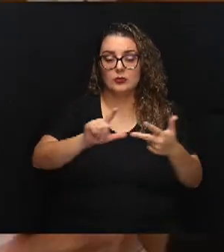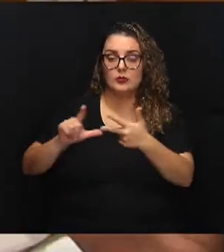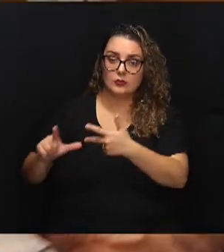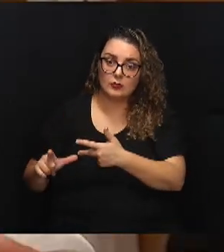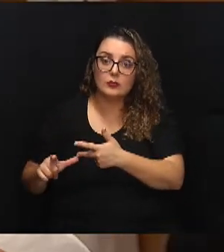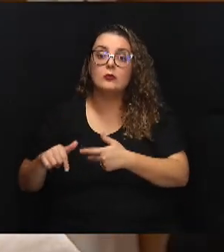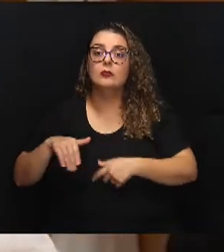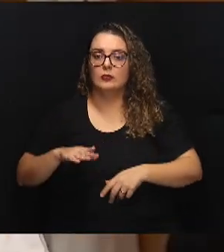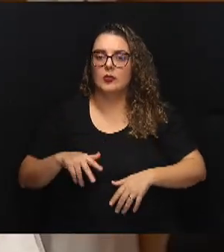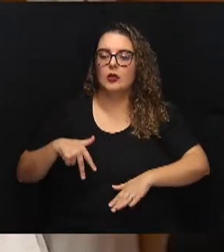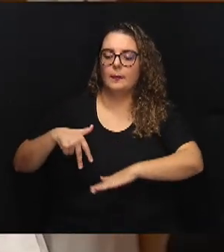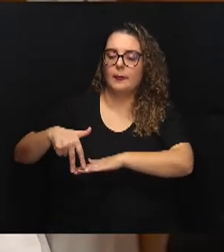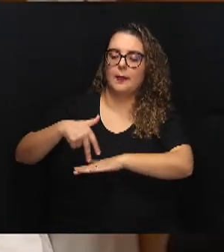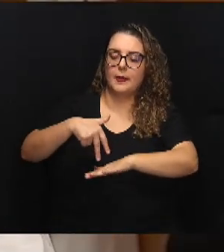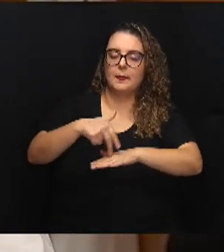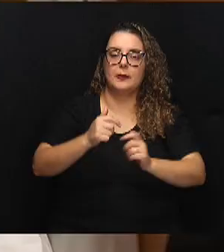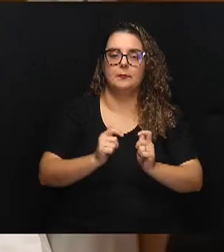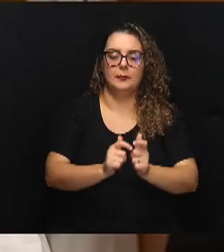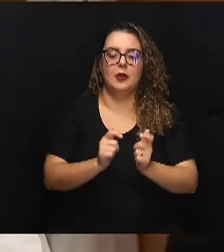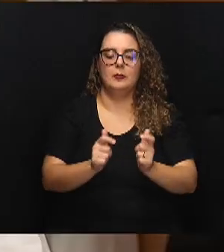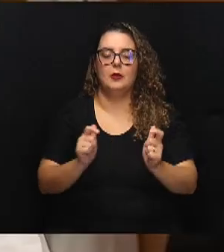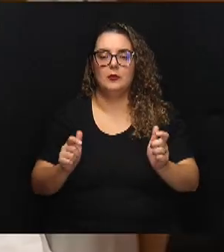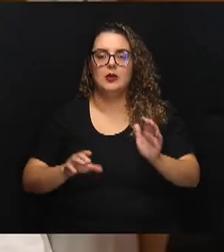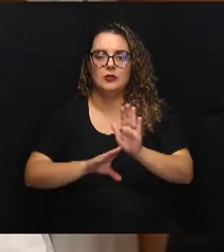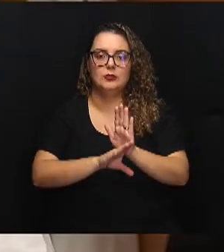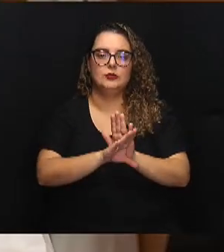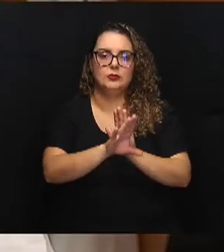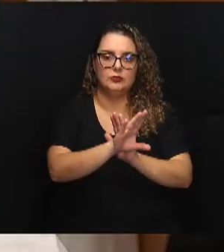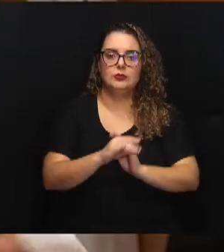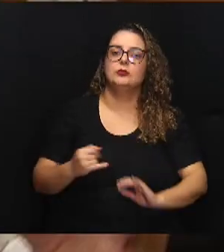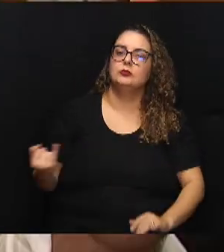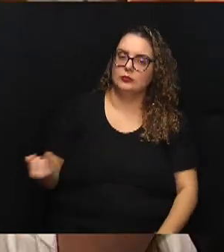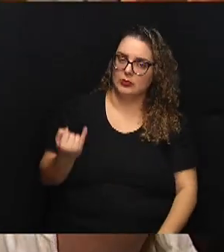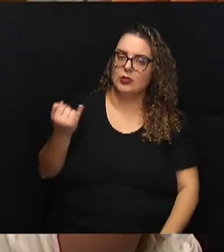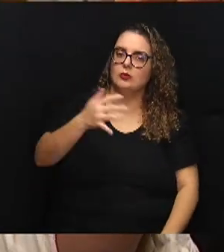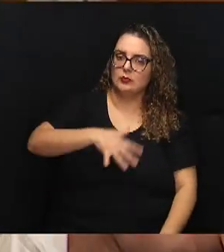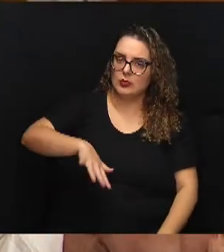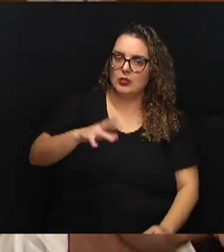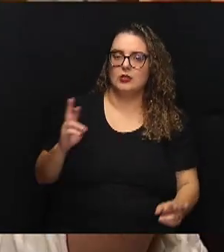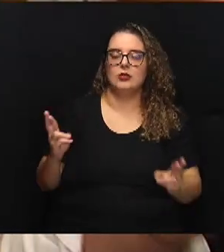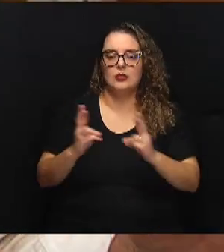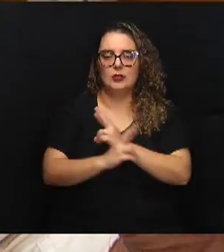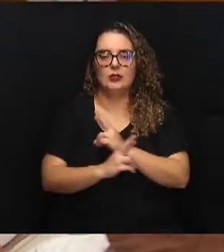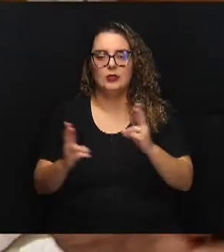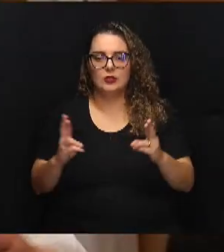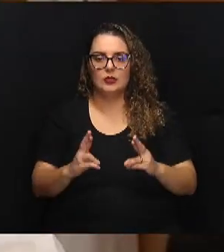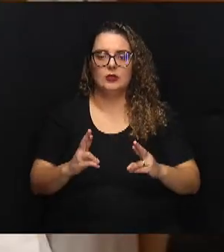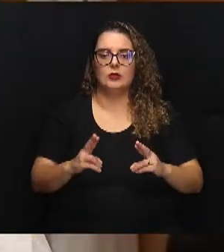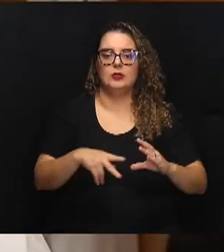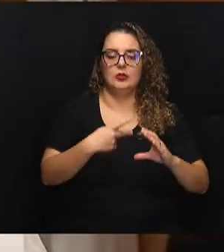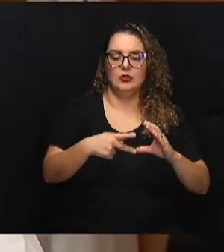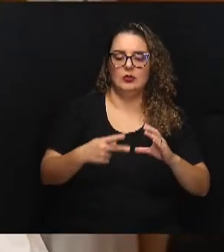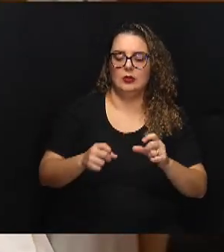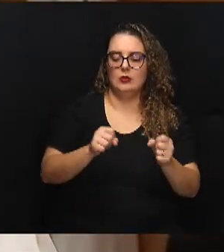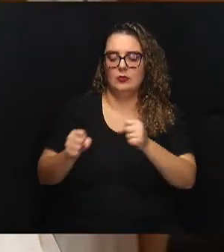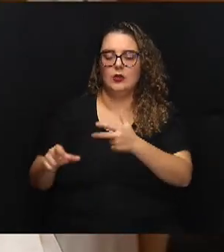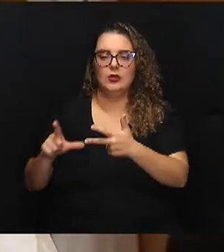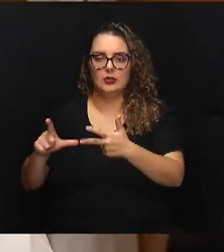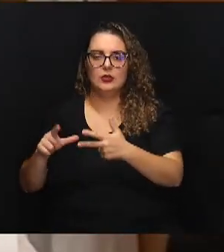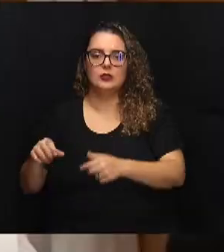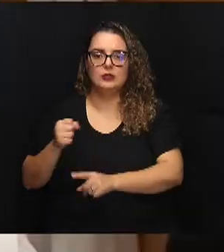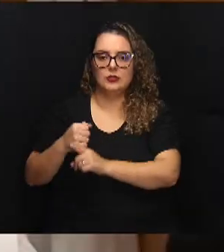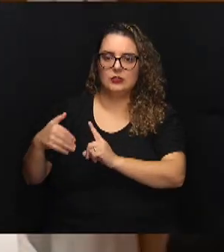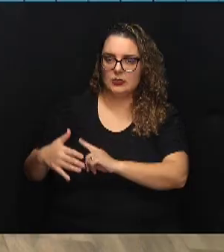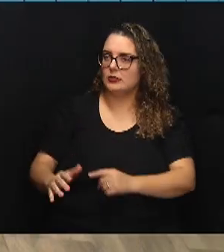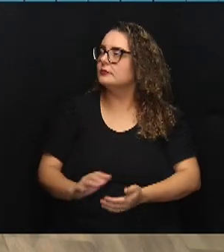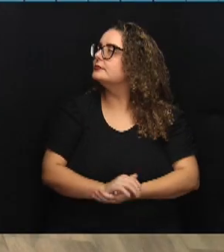vez mais ocupando um espaço fundamental nessa relação Câmara, Poder Legislativo e sociedade.